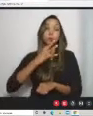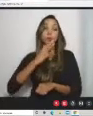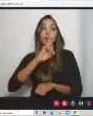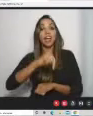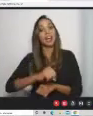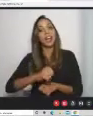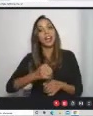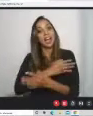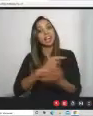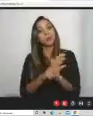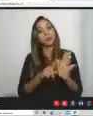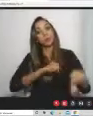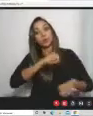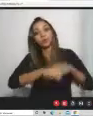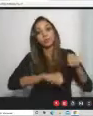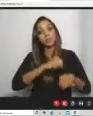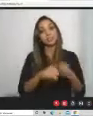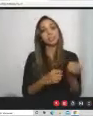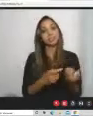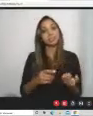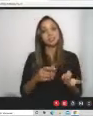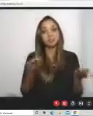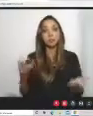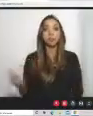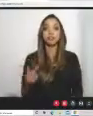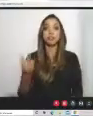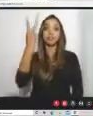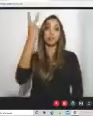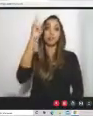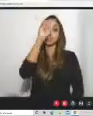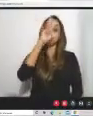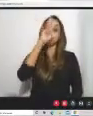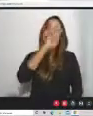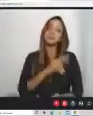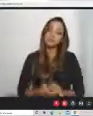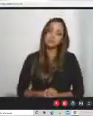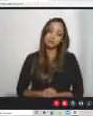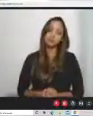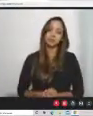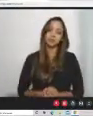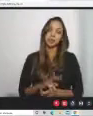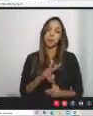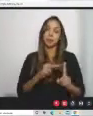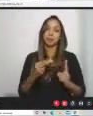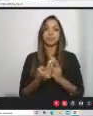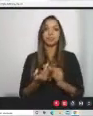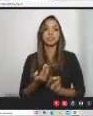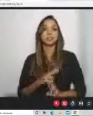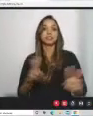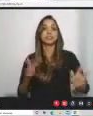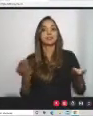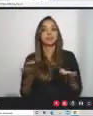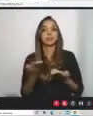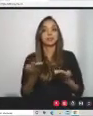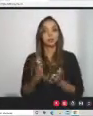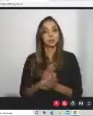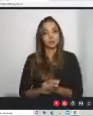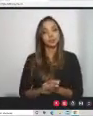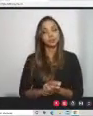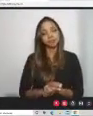também valorizar essa parte histórica? É com outro olhar, digamos assim, né, nos tempos atuais, mas